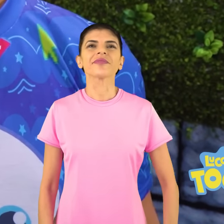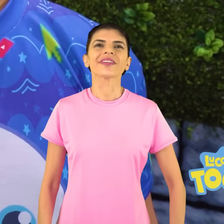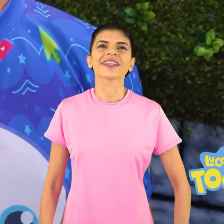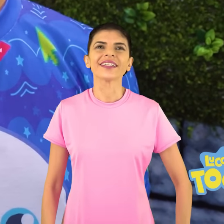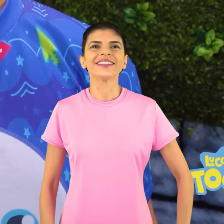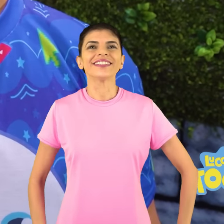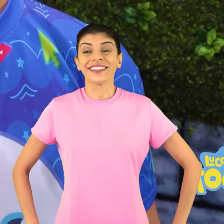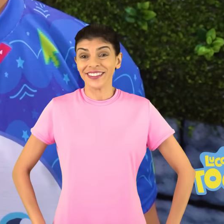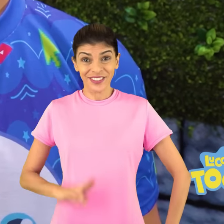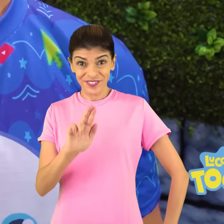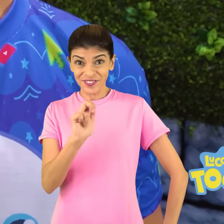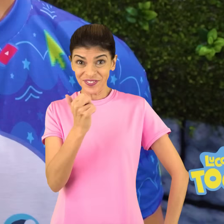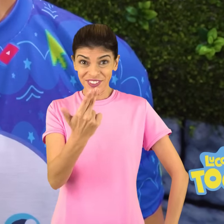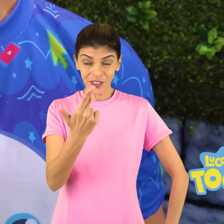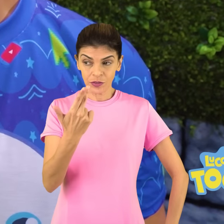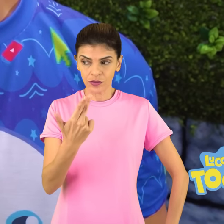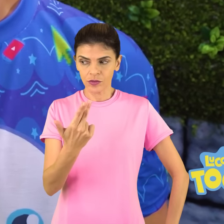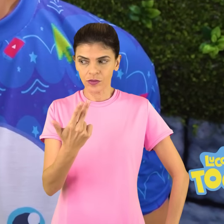Viu?